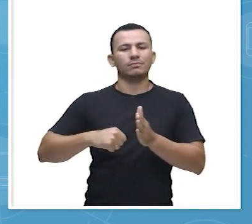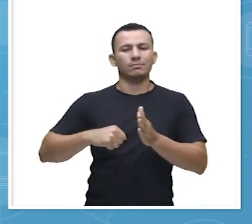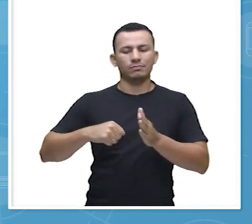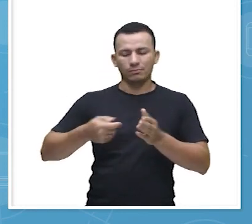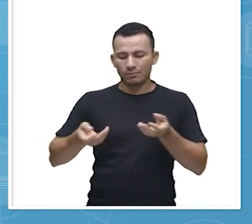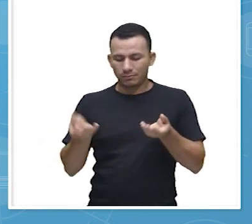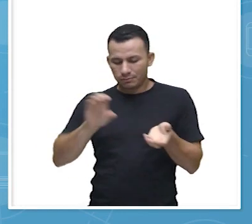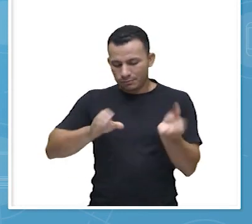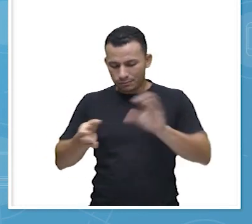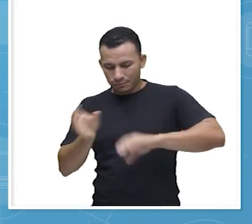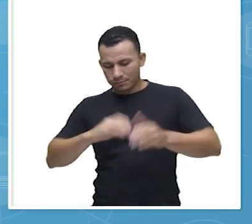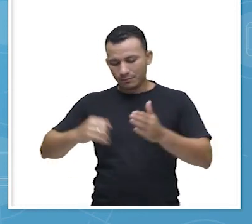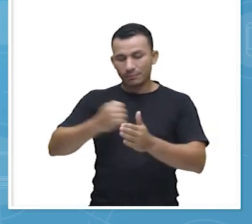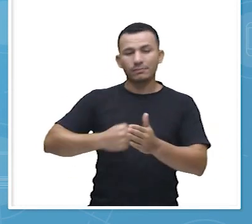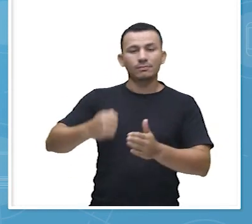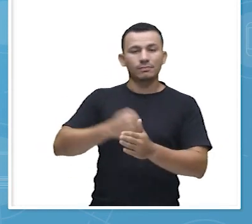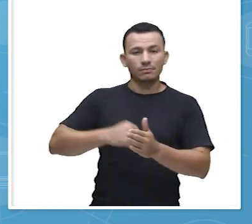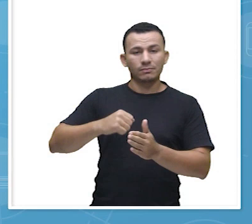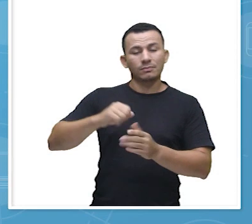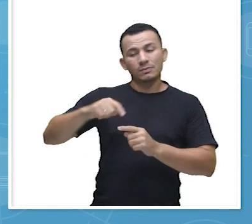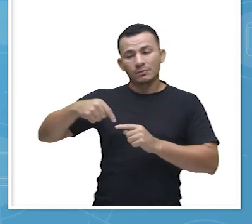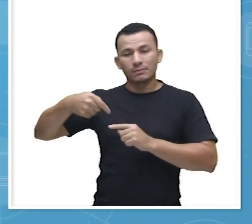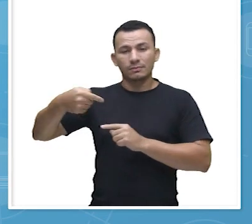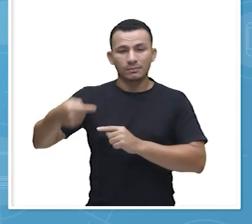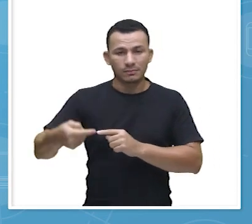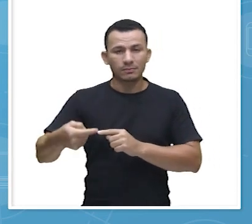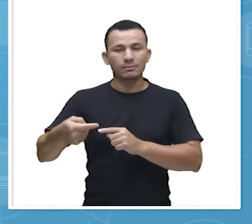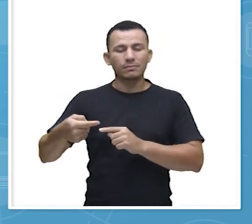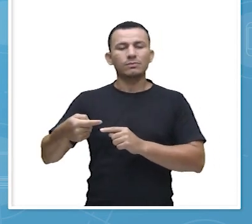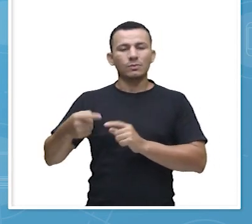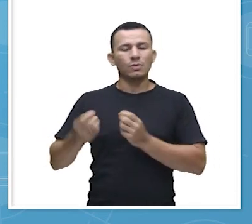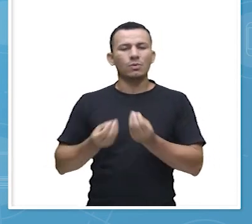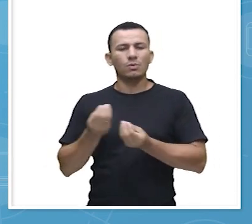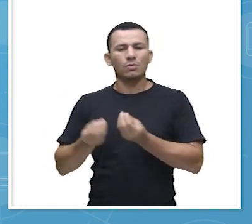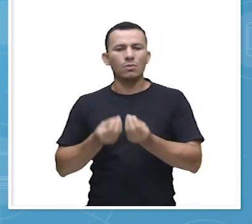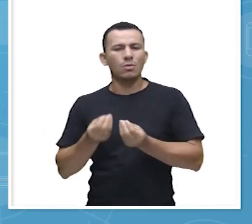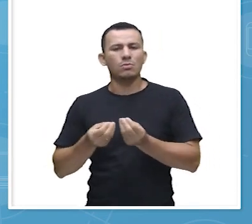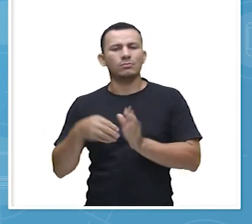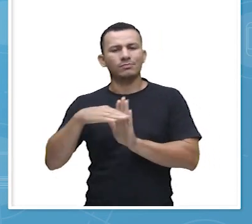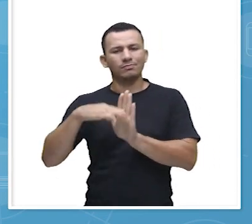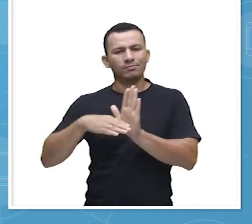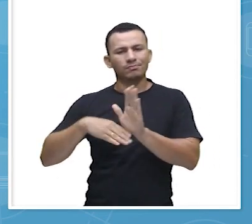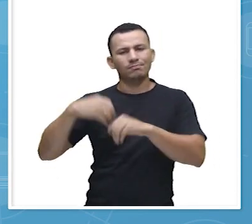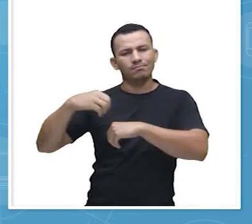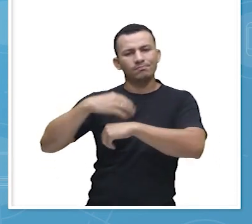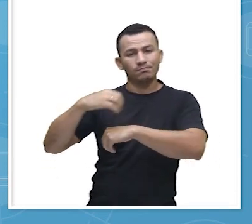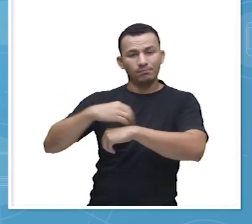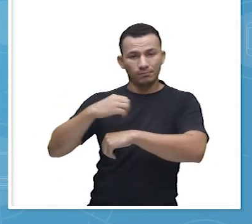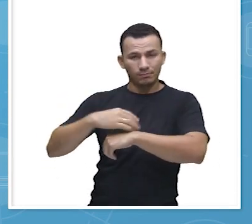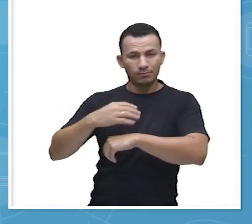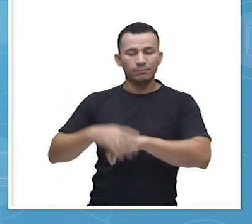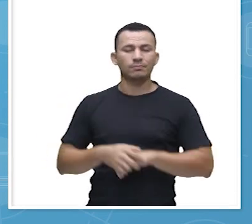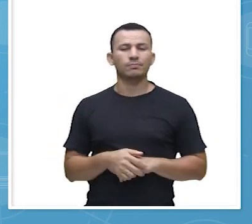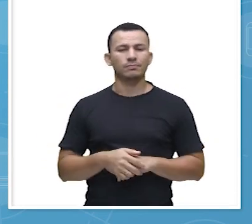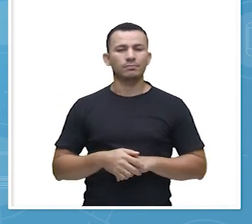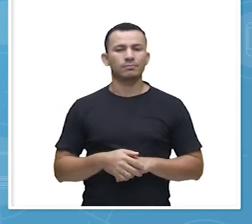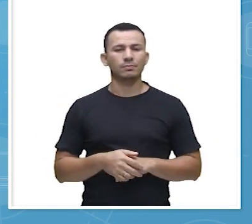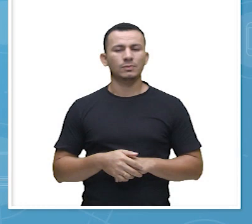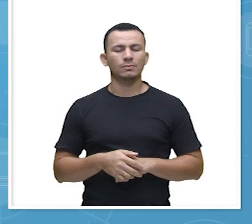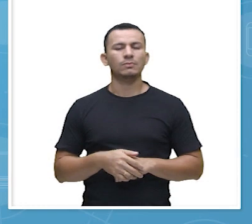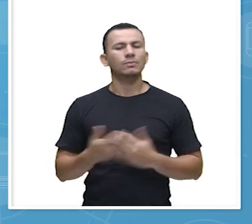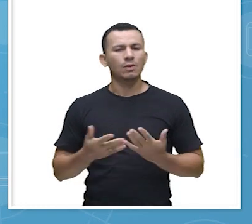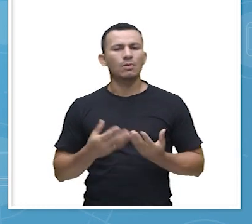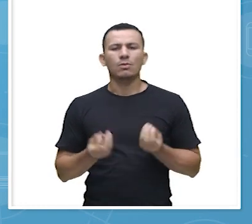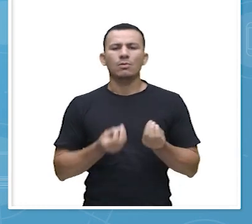na sequência faz o quê? Me dá o modo de fazer. Ou seja, o que eu preciso fazer? Quais as ações eu